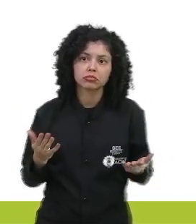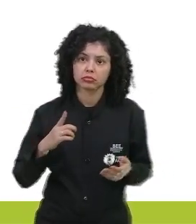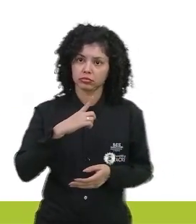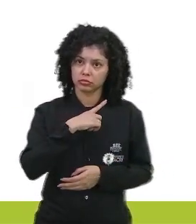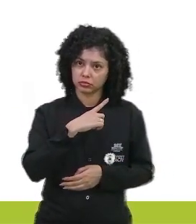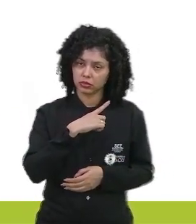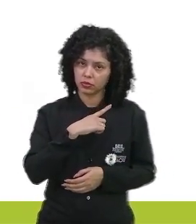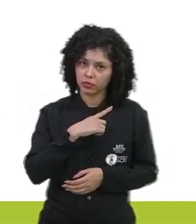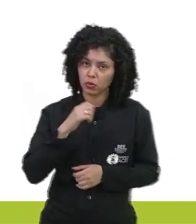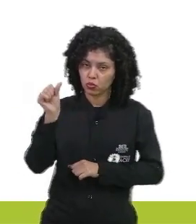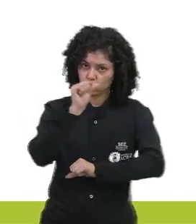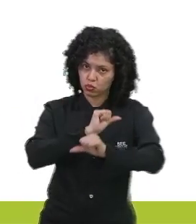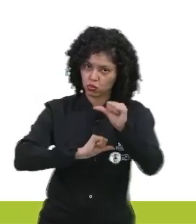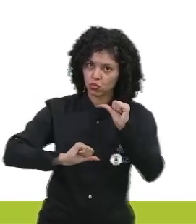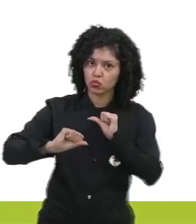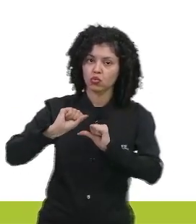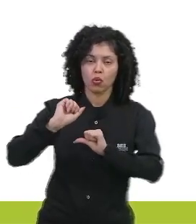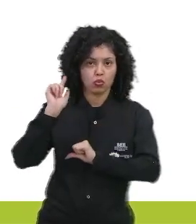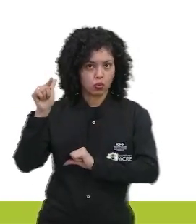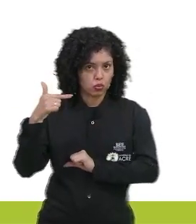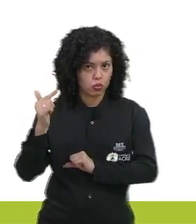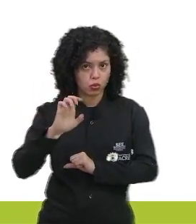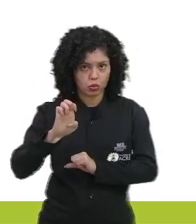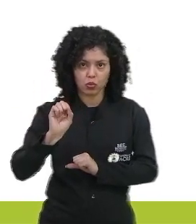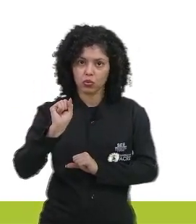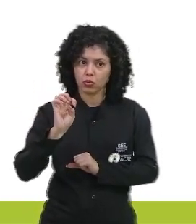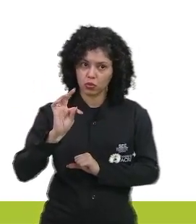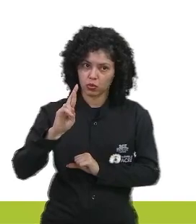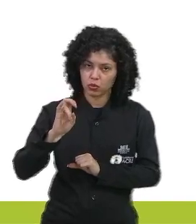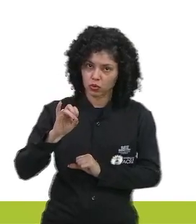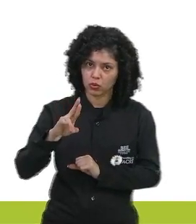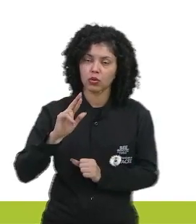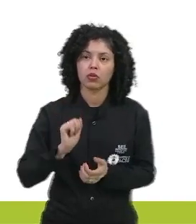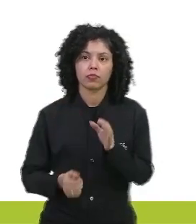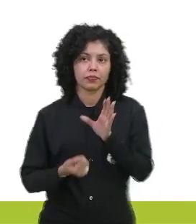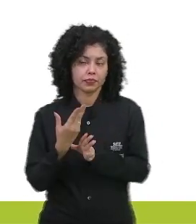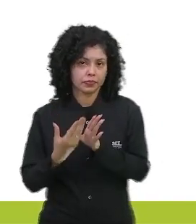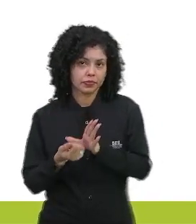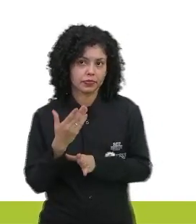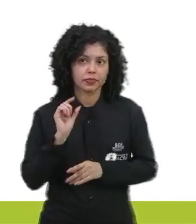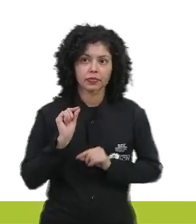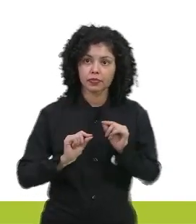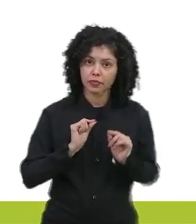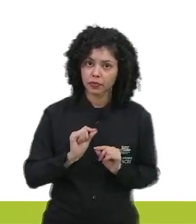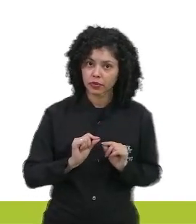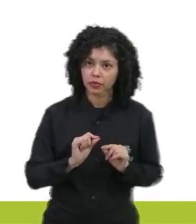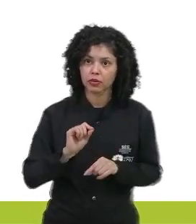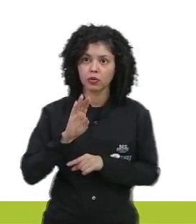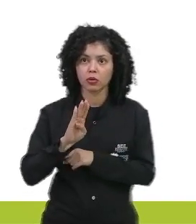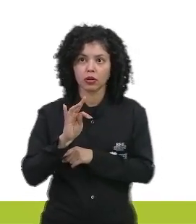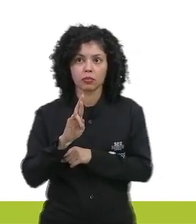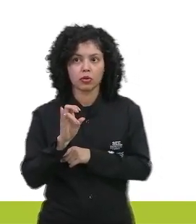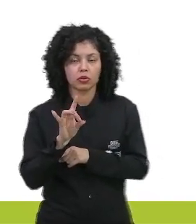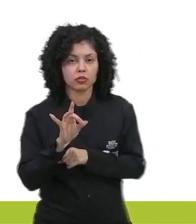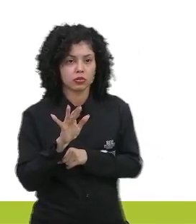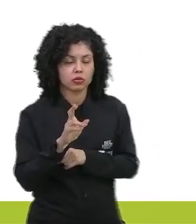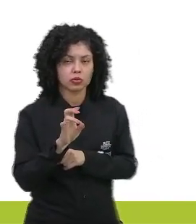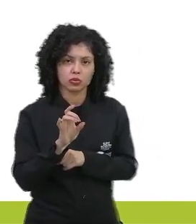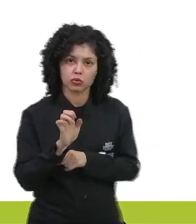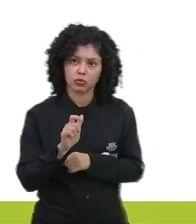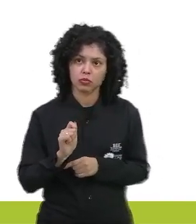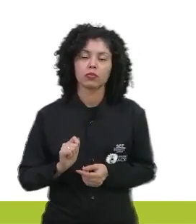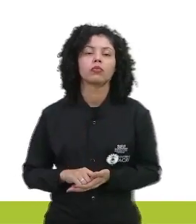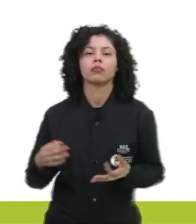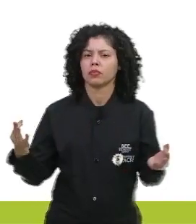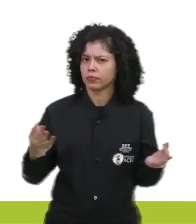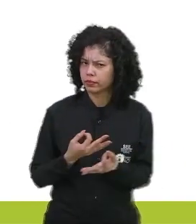se convertendo em outro éster. E aí eu tenho a produção do biodiesel. Perfeito? Então, olha